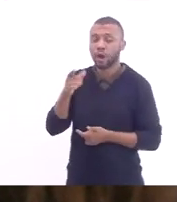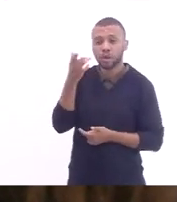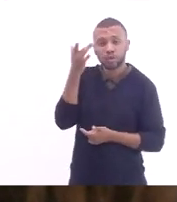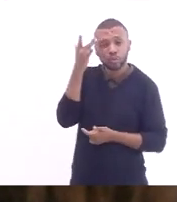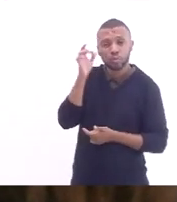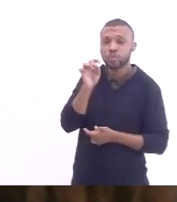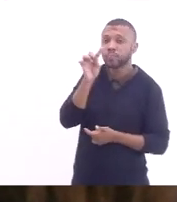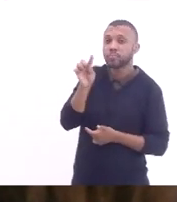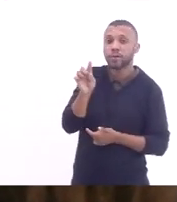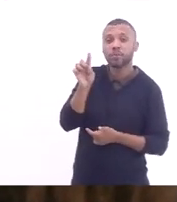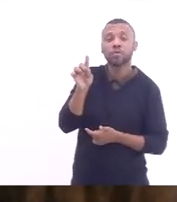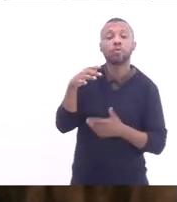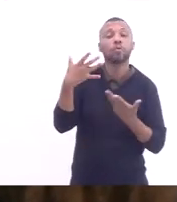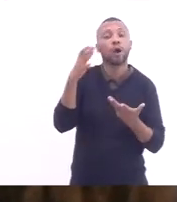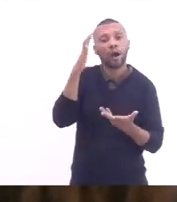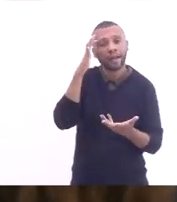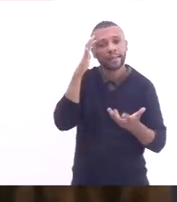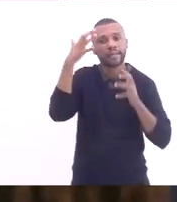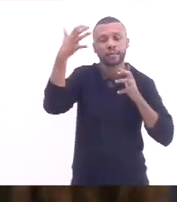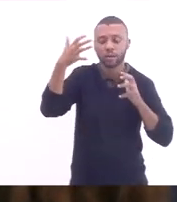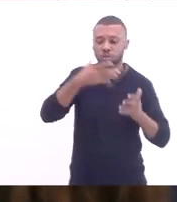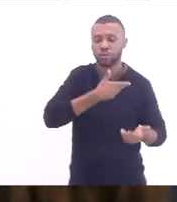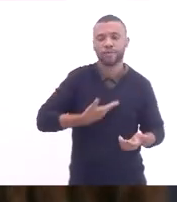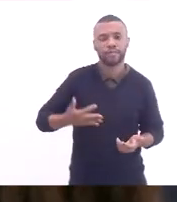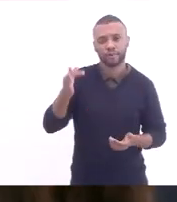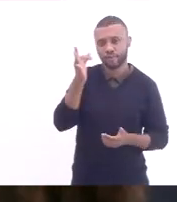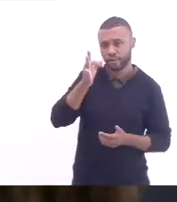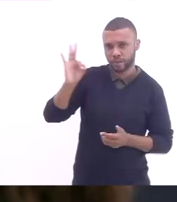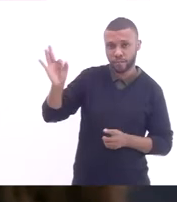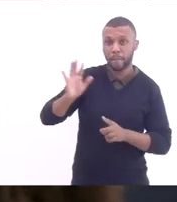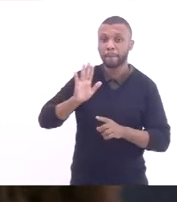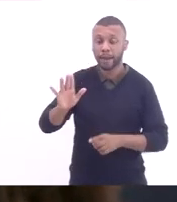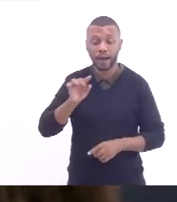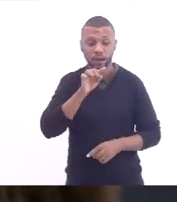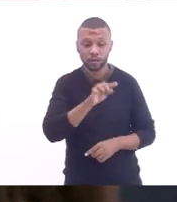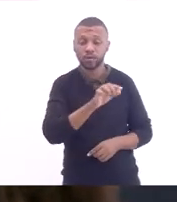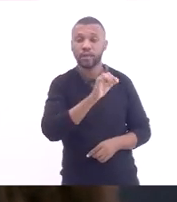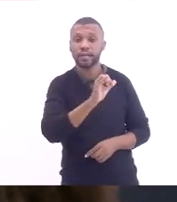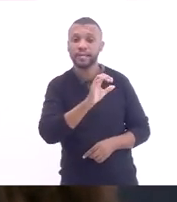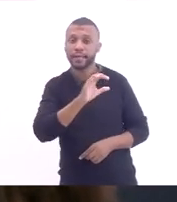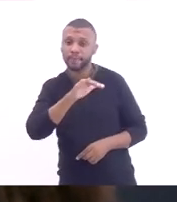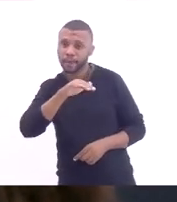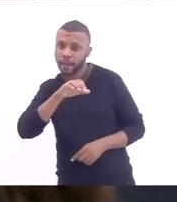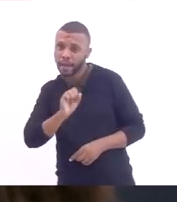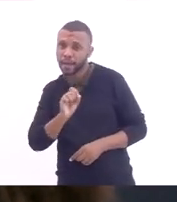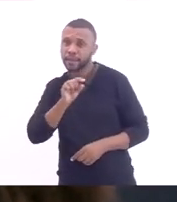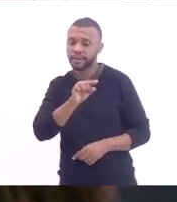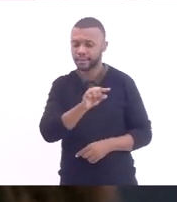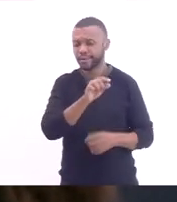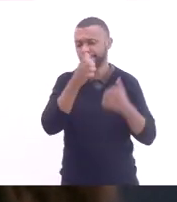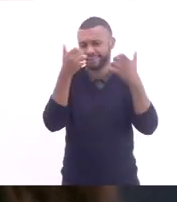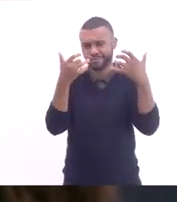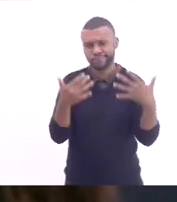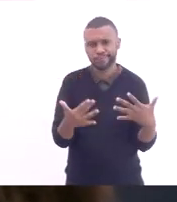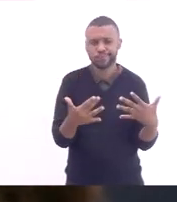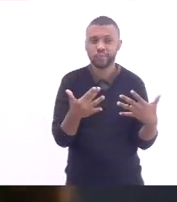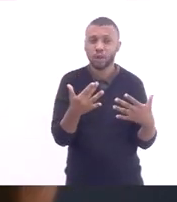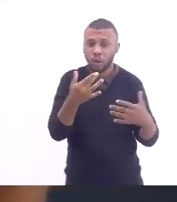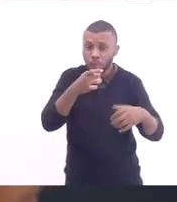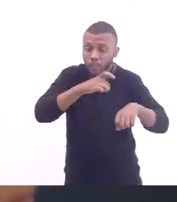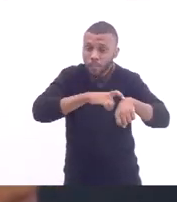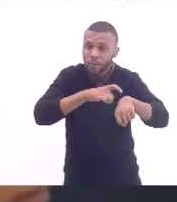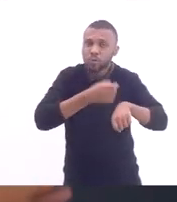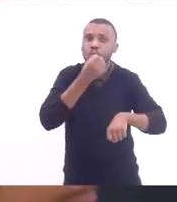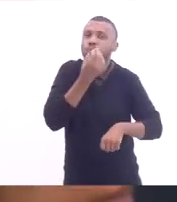decisão do governo federal, mas o ICMS, como Vossa Excelência já destacou aqui, não tem um bom momento,